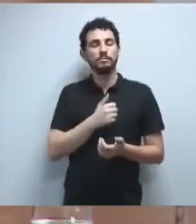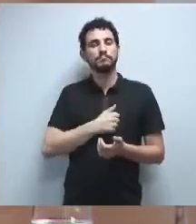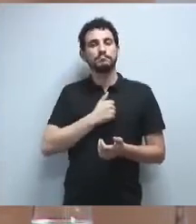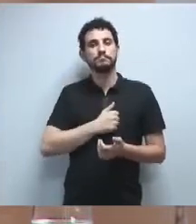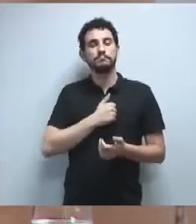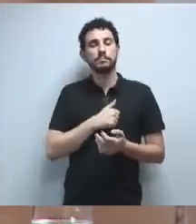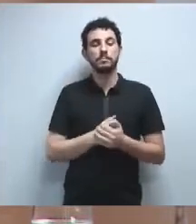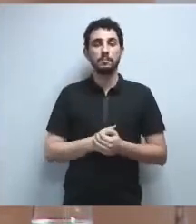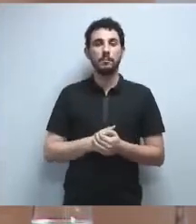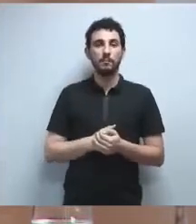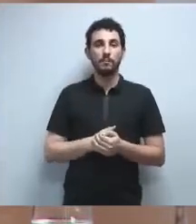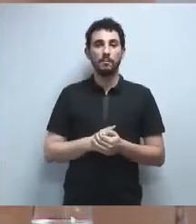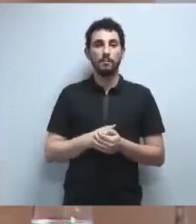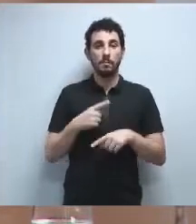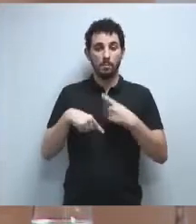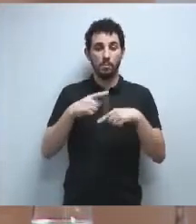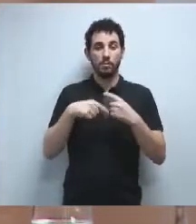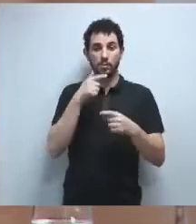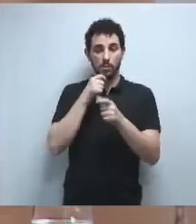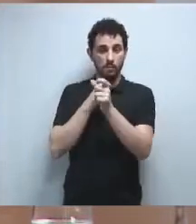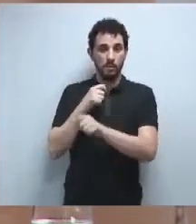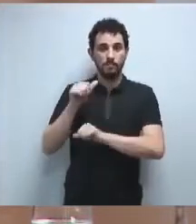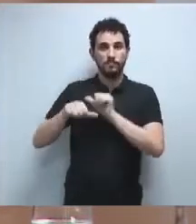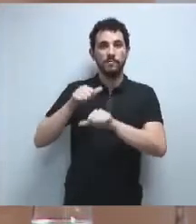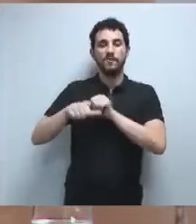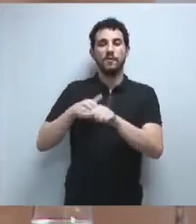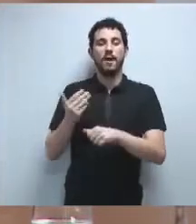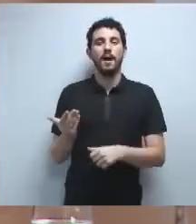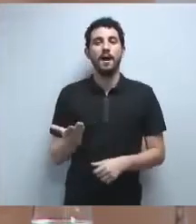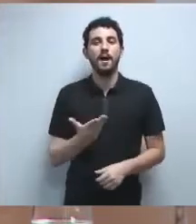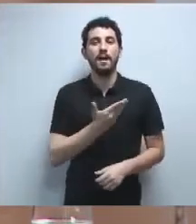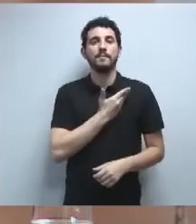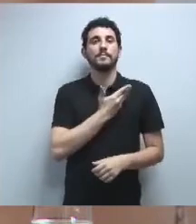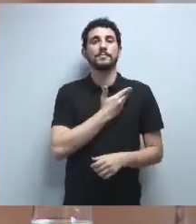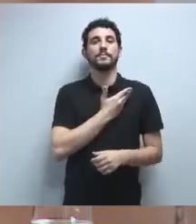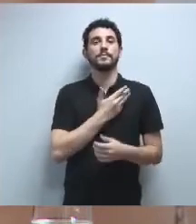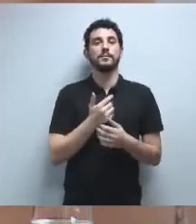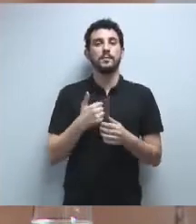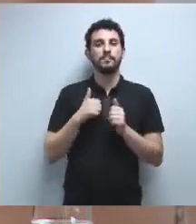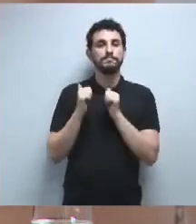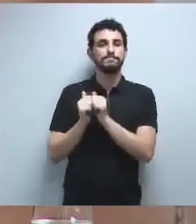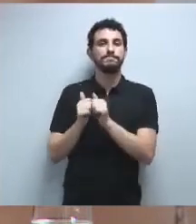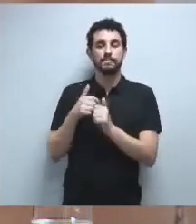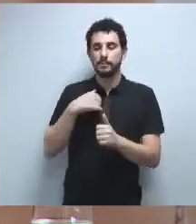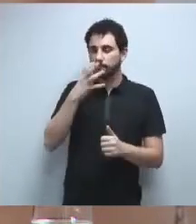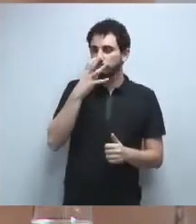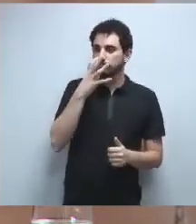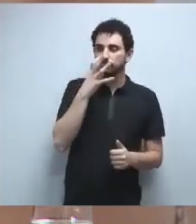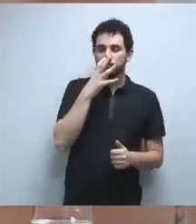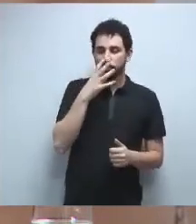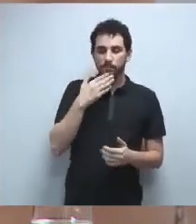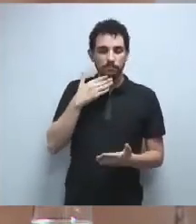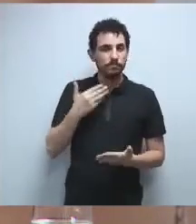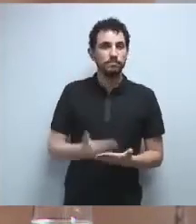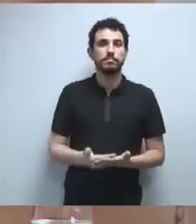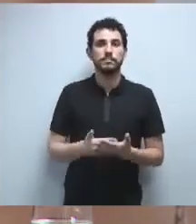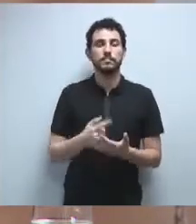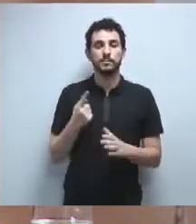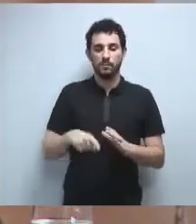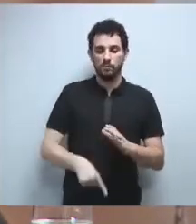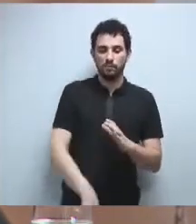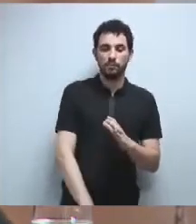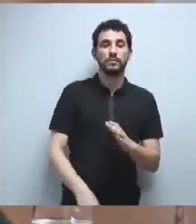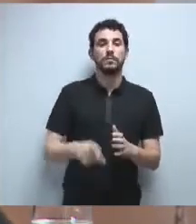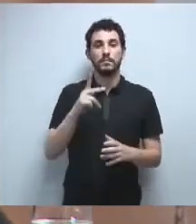é um amigo que eu passei a admirar profundamente paulo